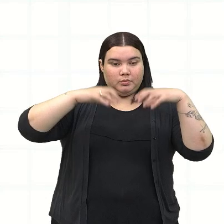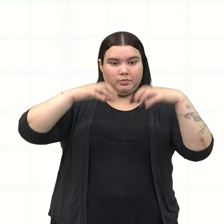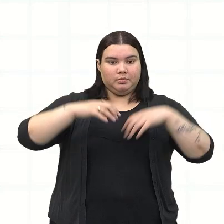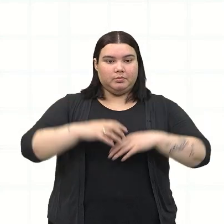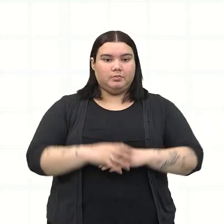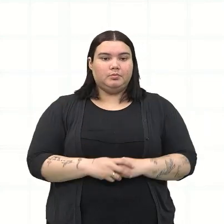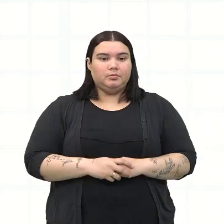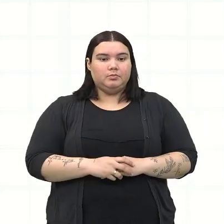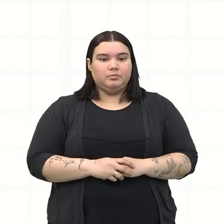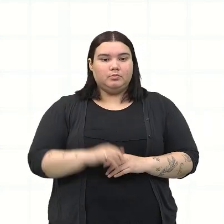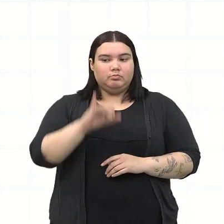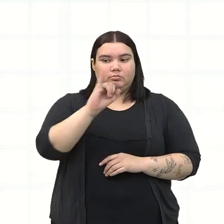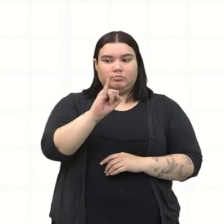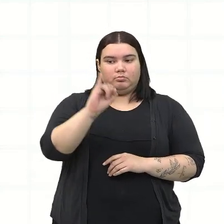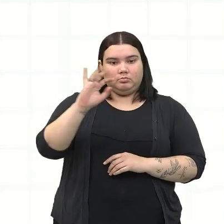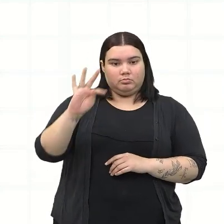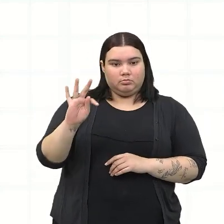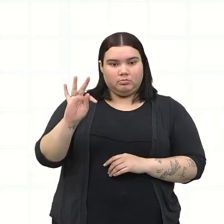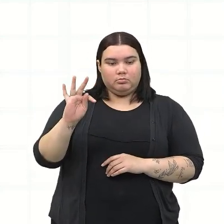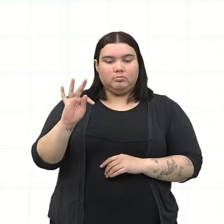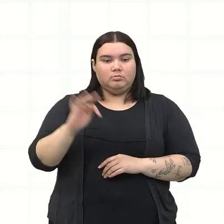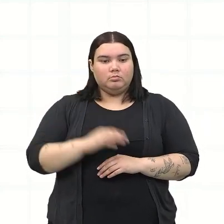It